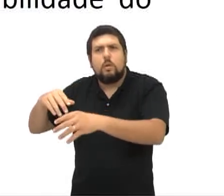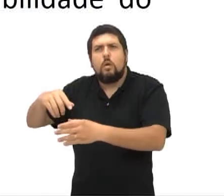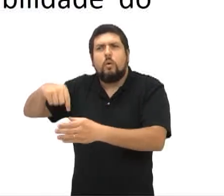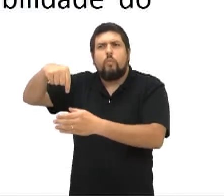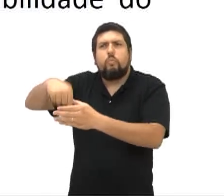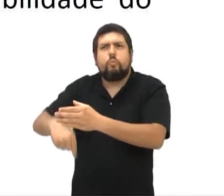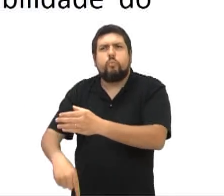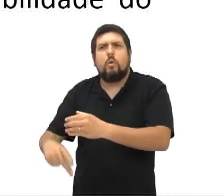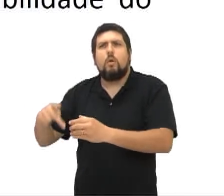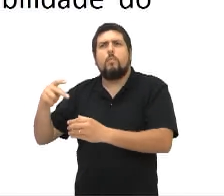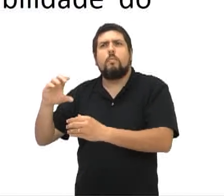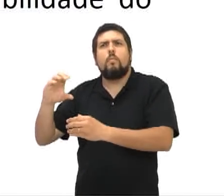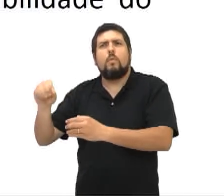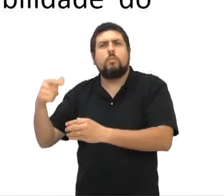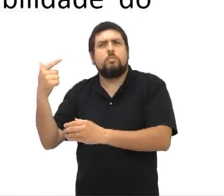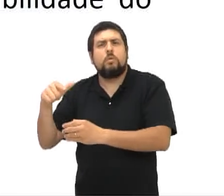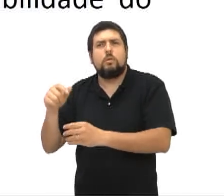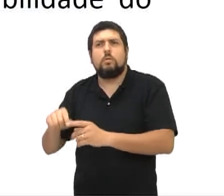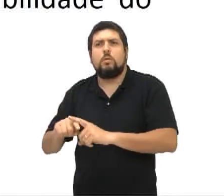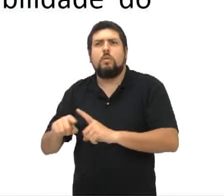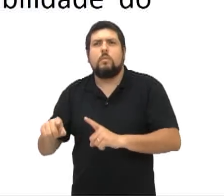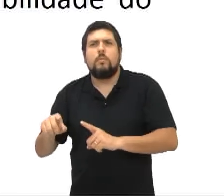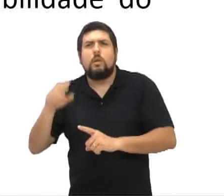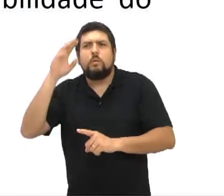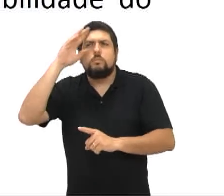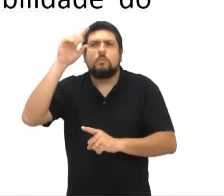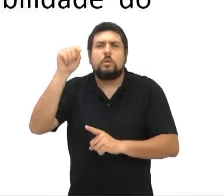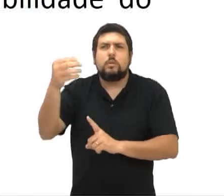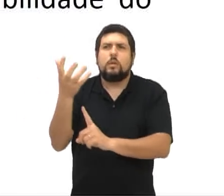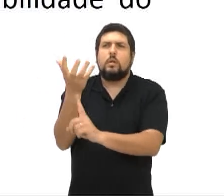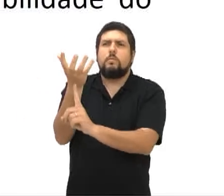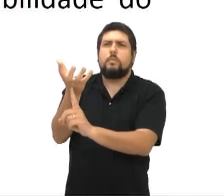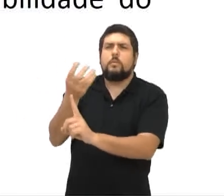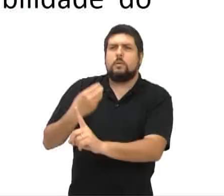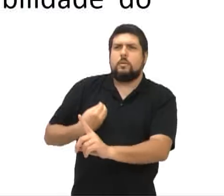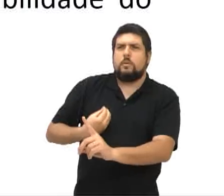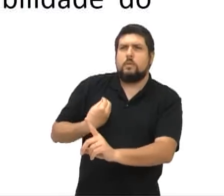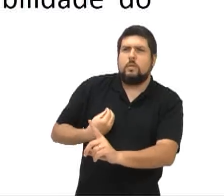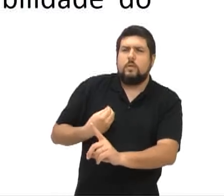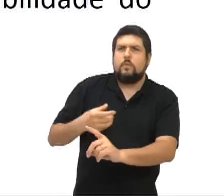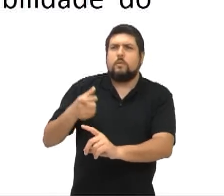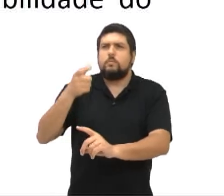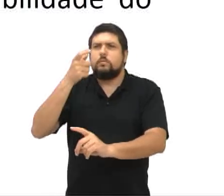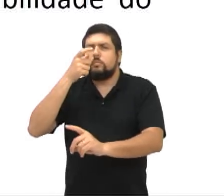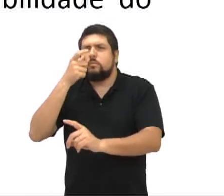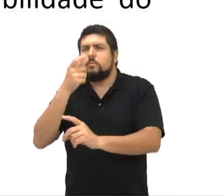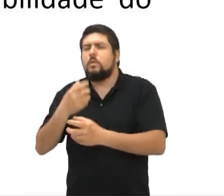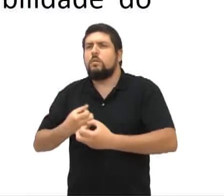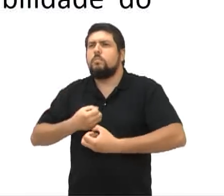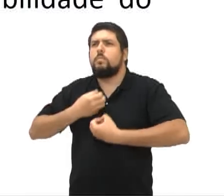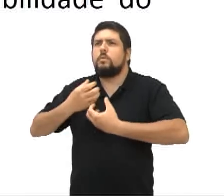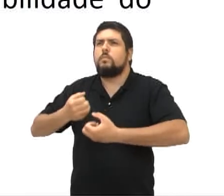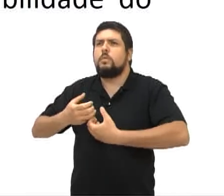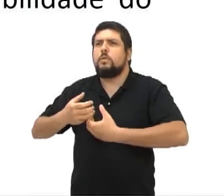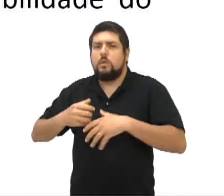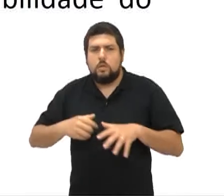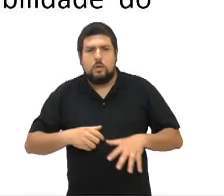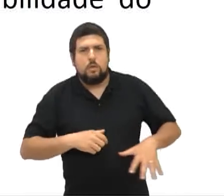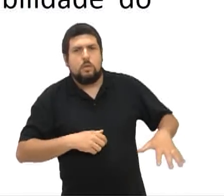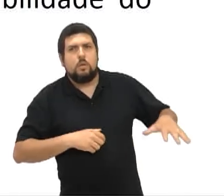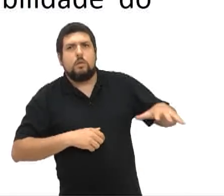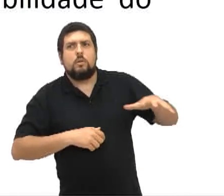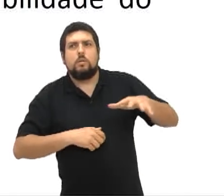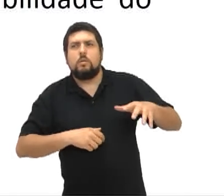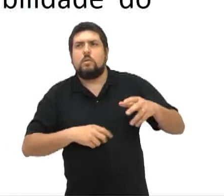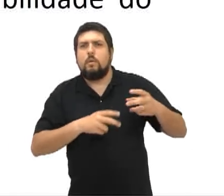enxergassem alguma poesia no velho pinheiro sobrevivente, para que os homens percebam a tempo a importância de cultivar